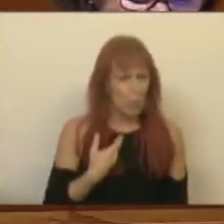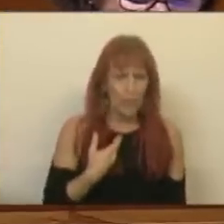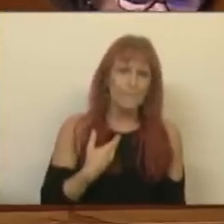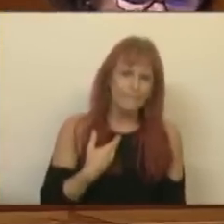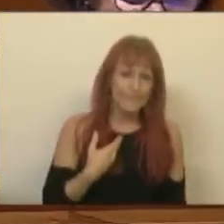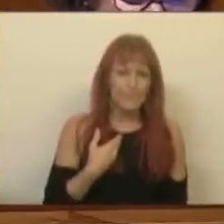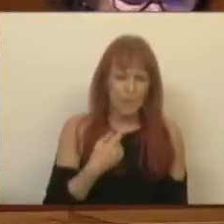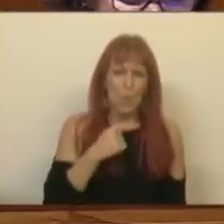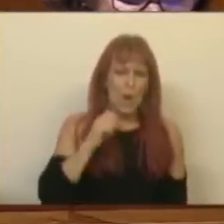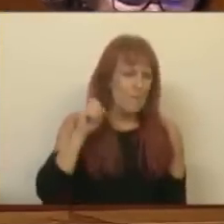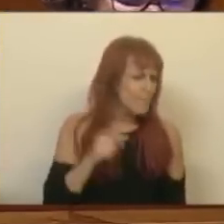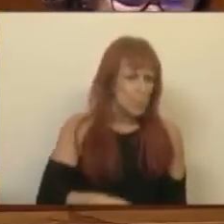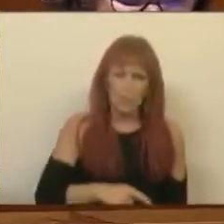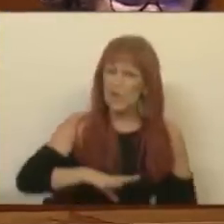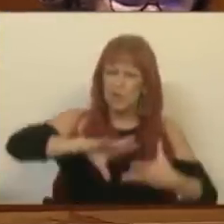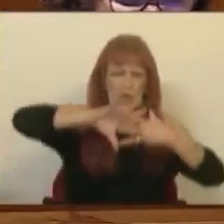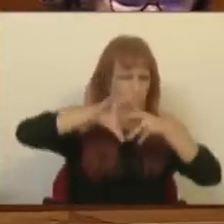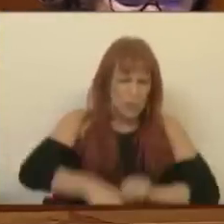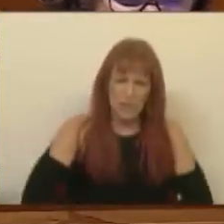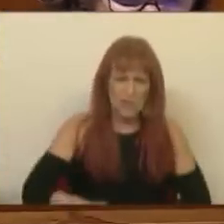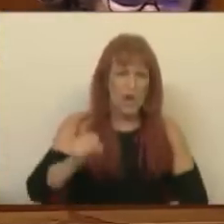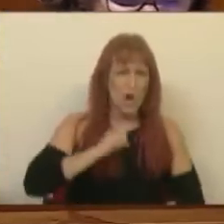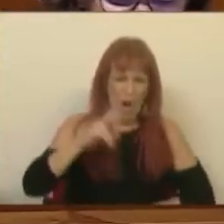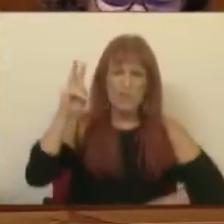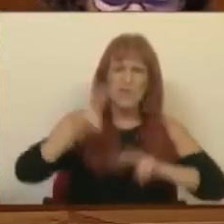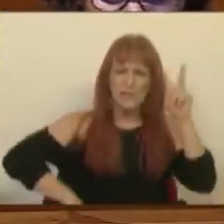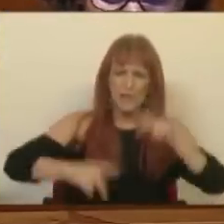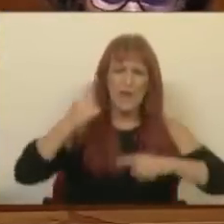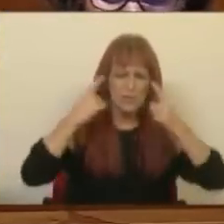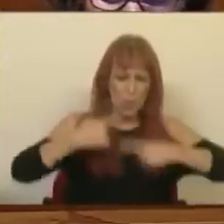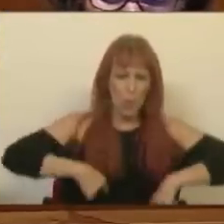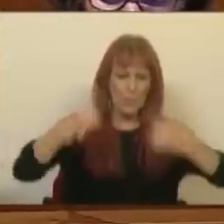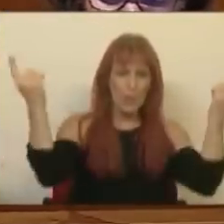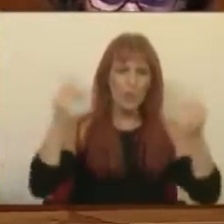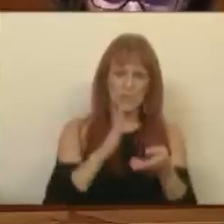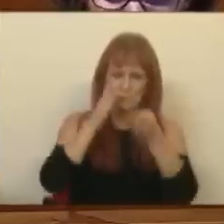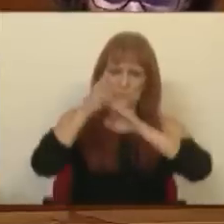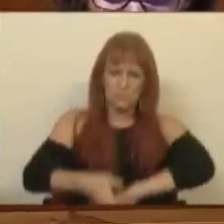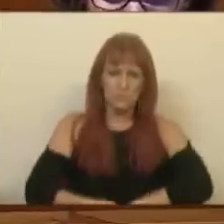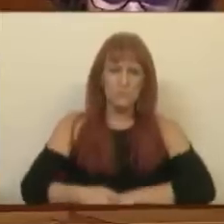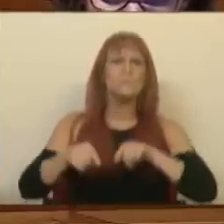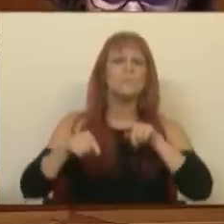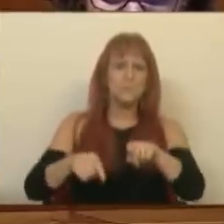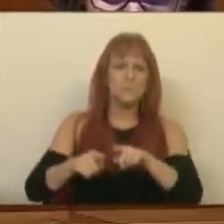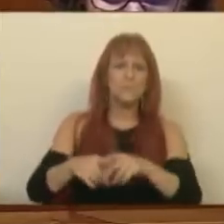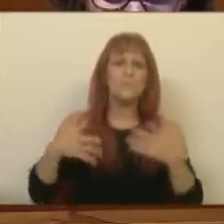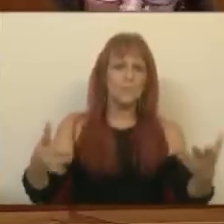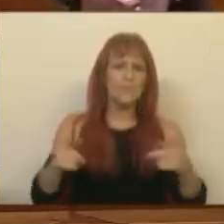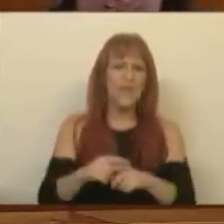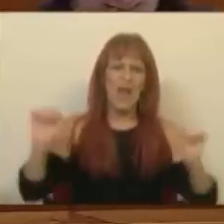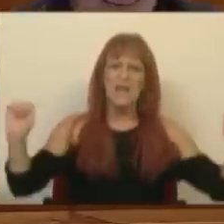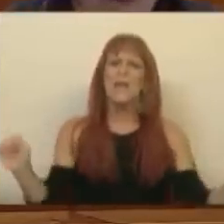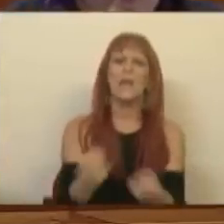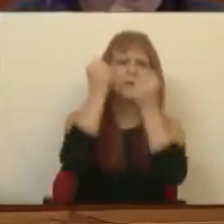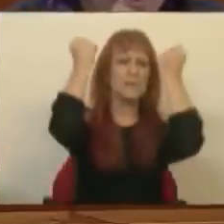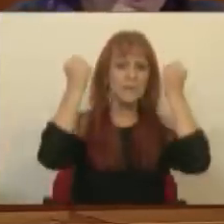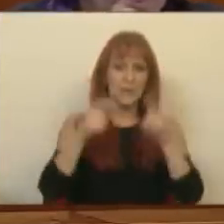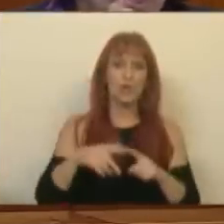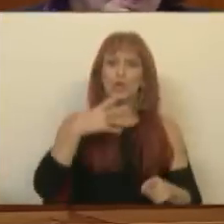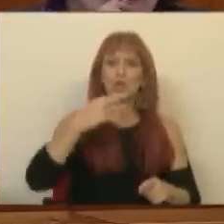levaria a brutal destruição das nossas Finanças Públicas e à intervenção para resgatar